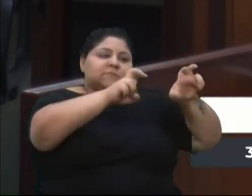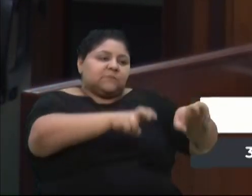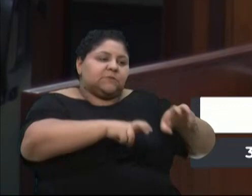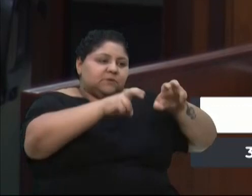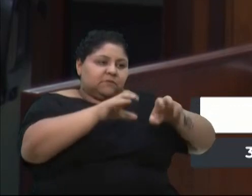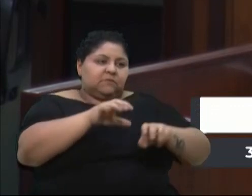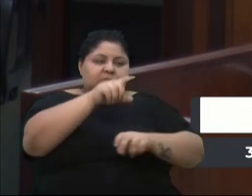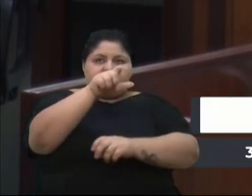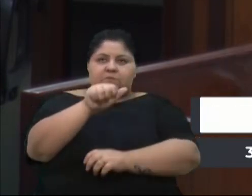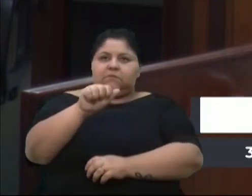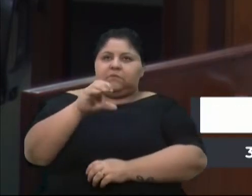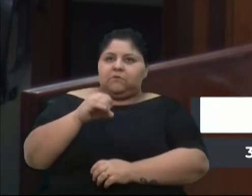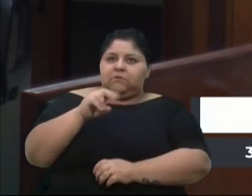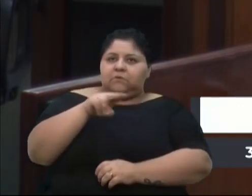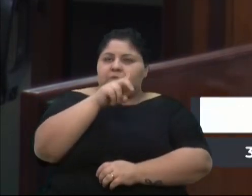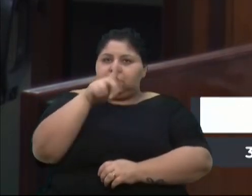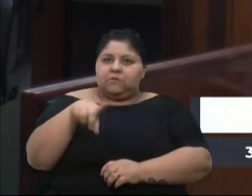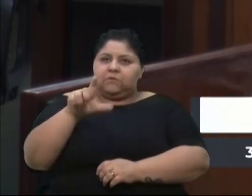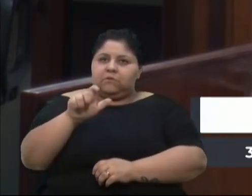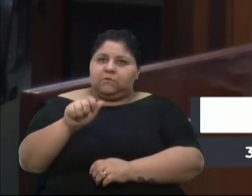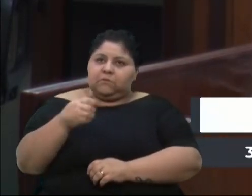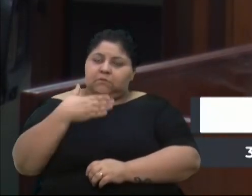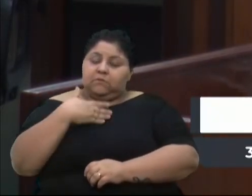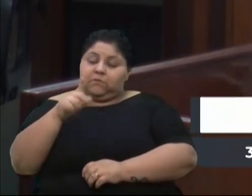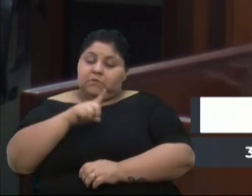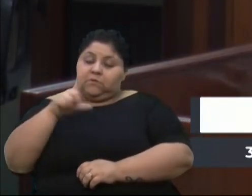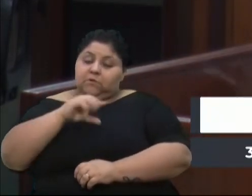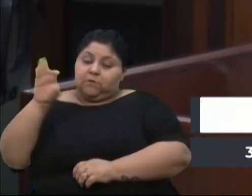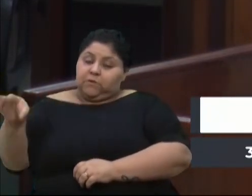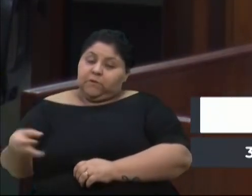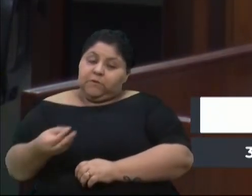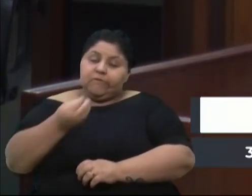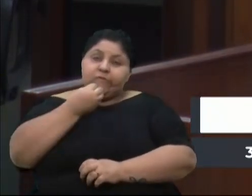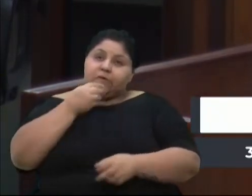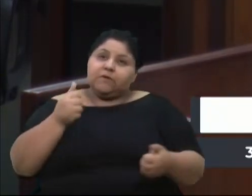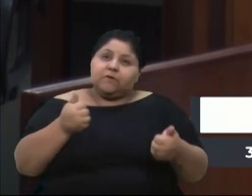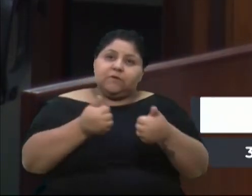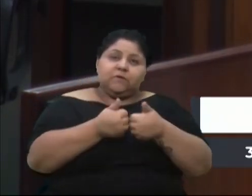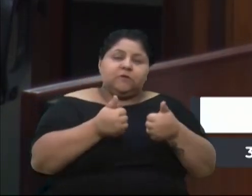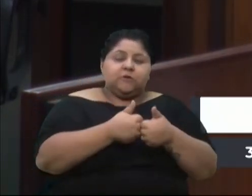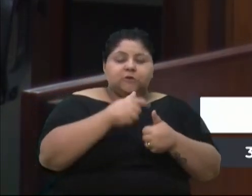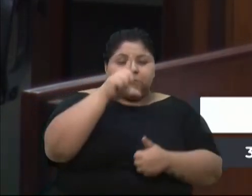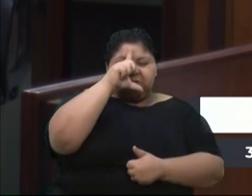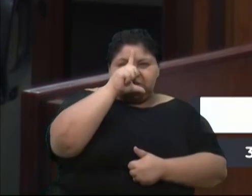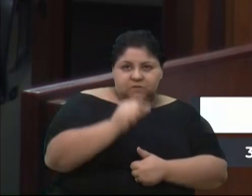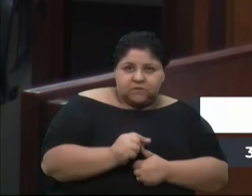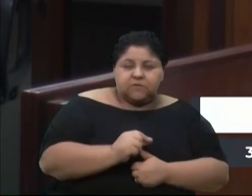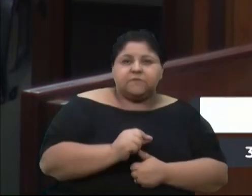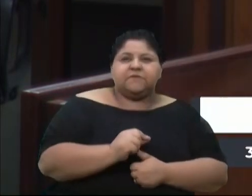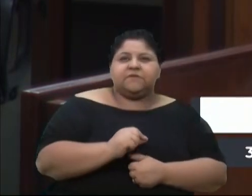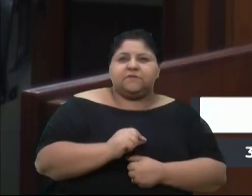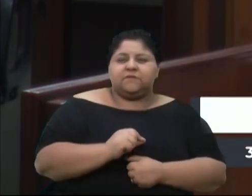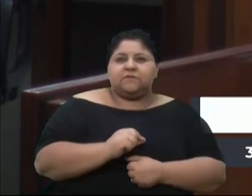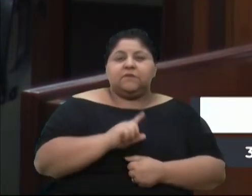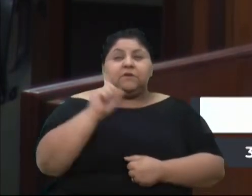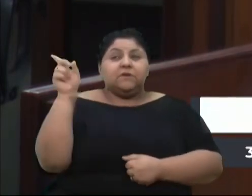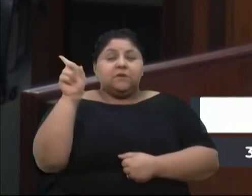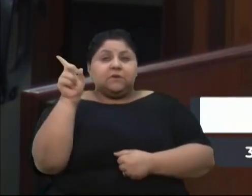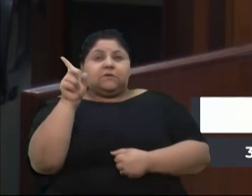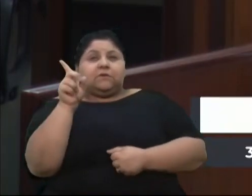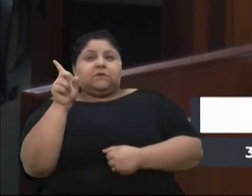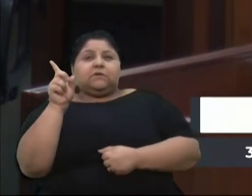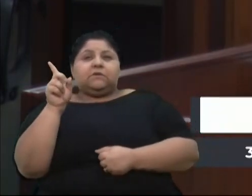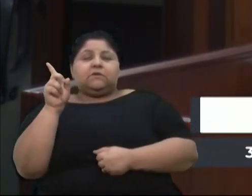a oportunidade de estar lá em Fazenda Souza, junto com o vereador Fantinel. Vereador Fantinel, lá em Fazenda